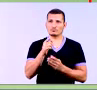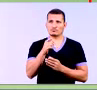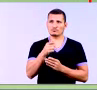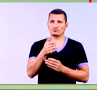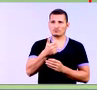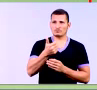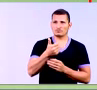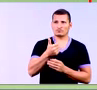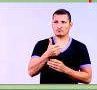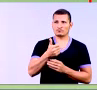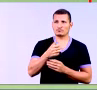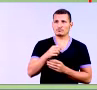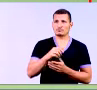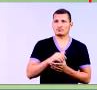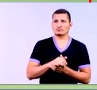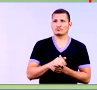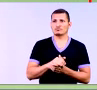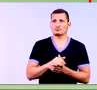desta URL,